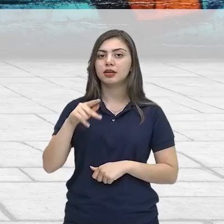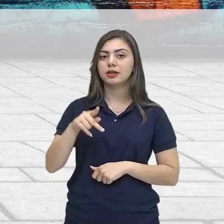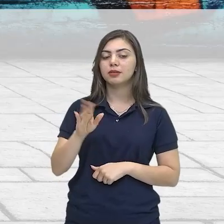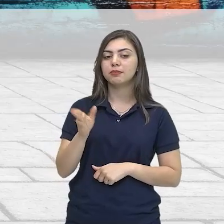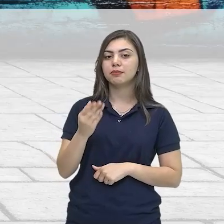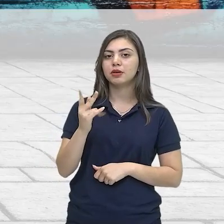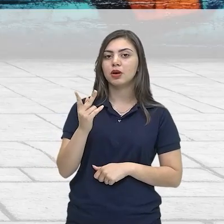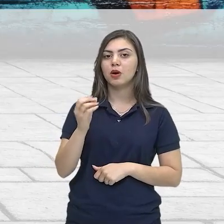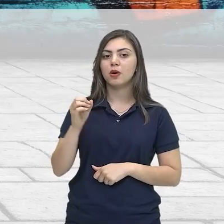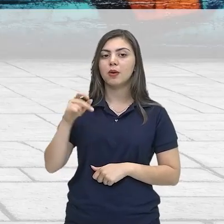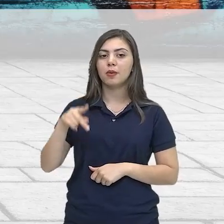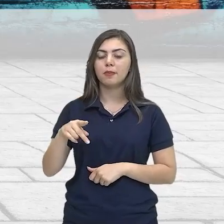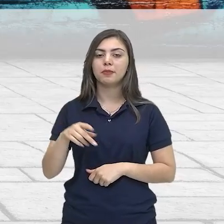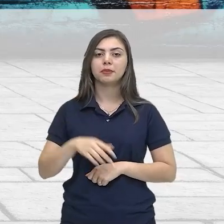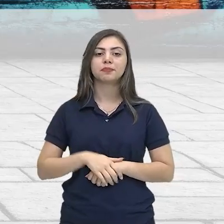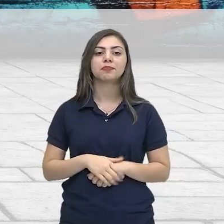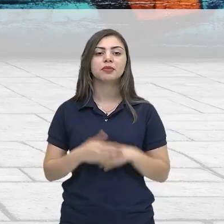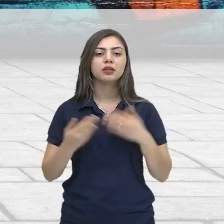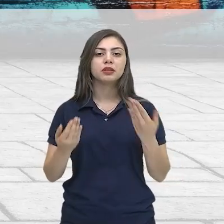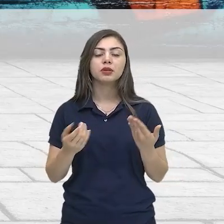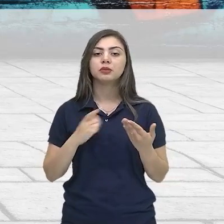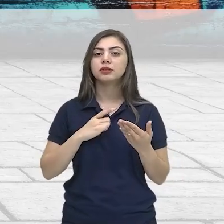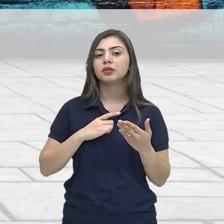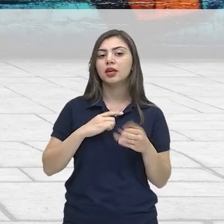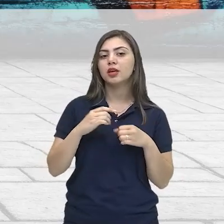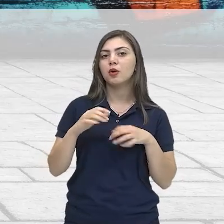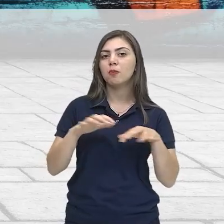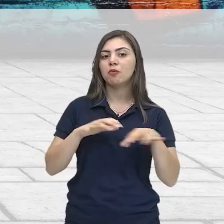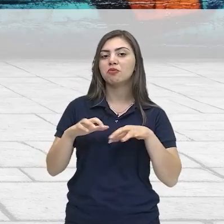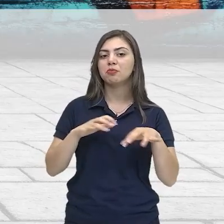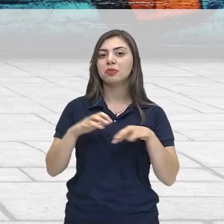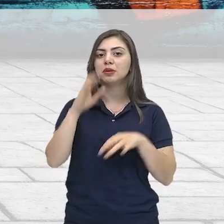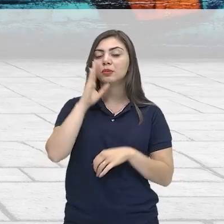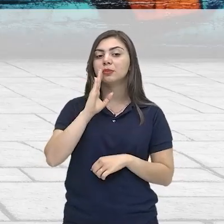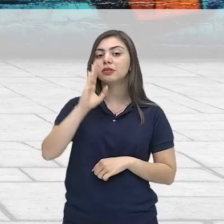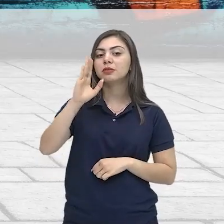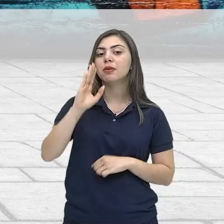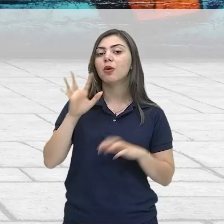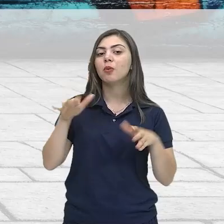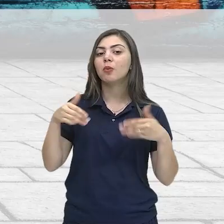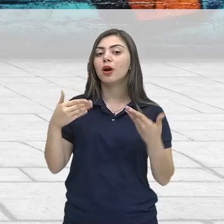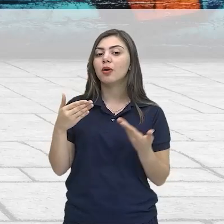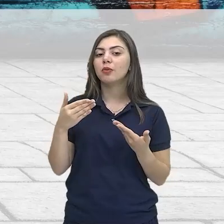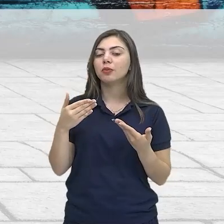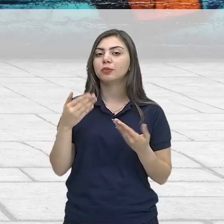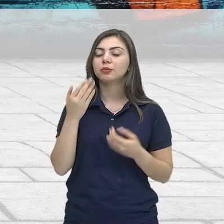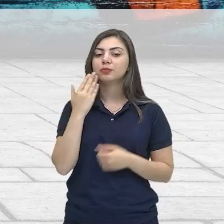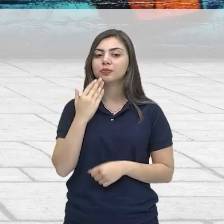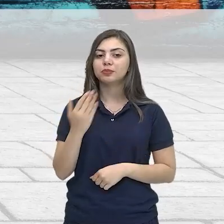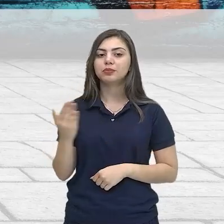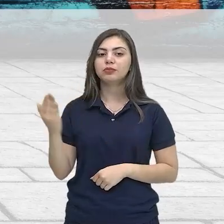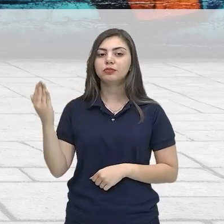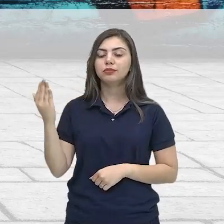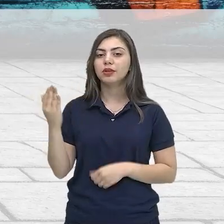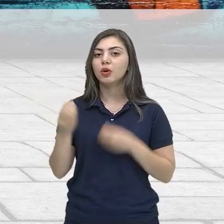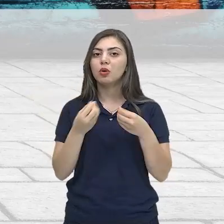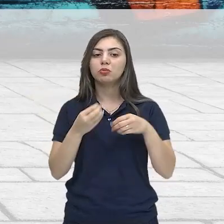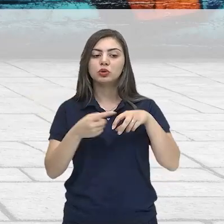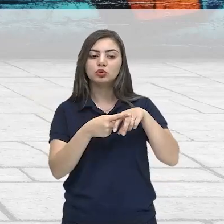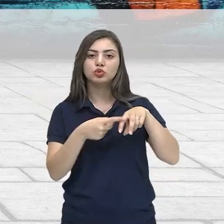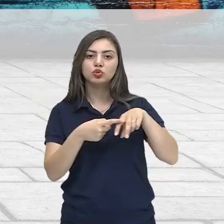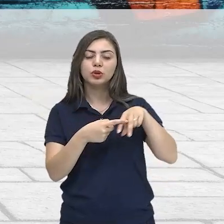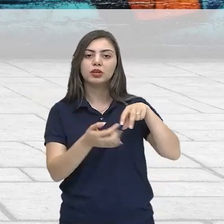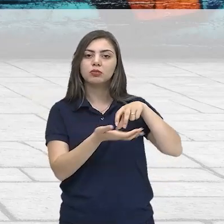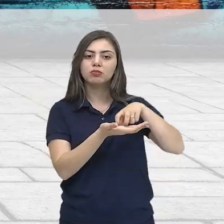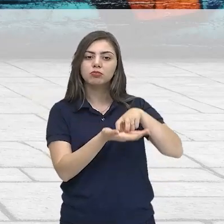é o bouncing. O que é bouncing, professor? É movimentos onde eu flexiono os joelhos e sigo a